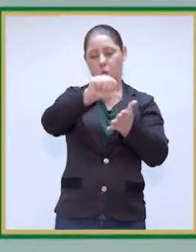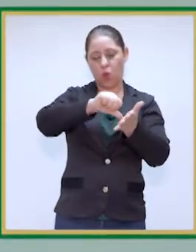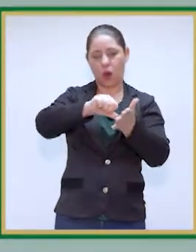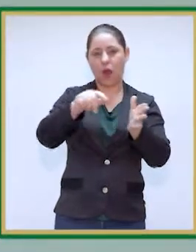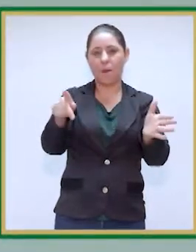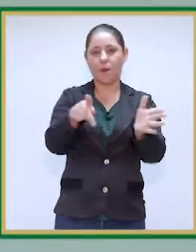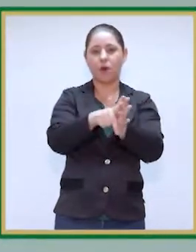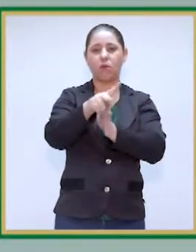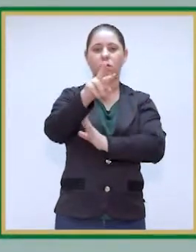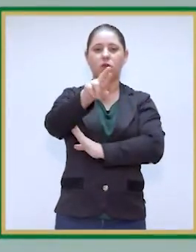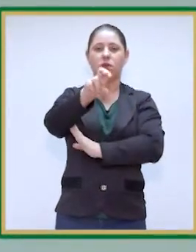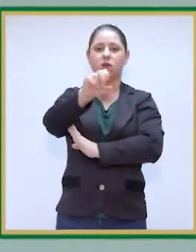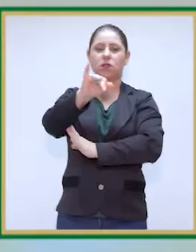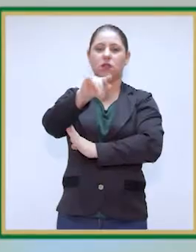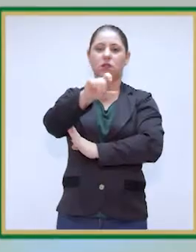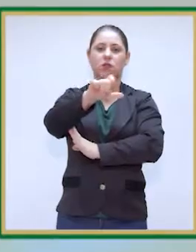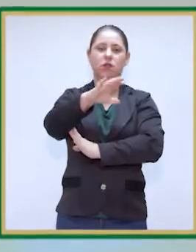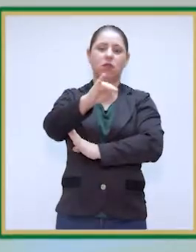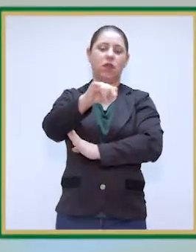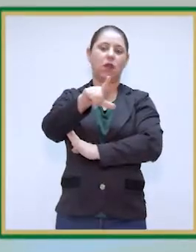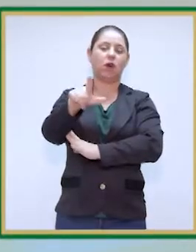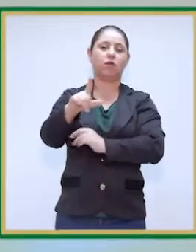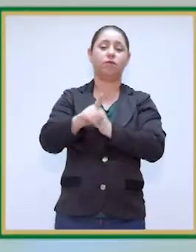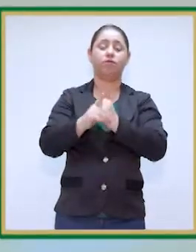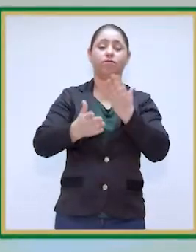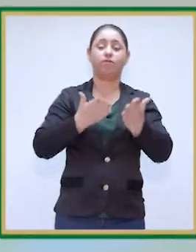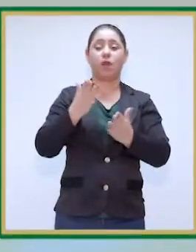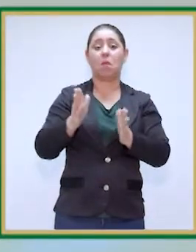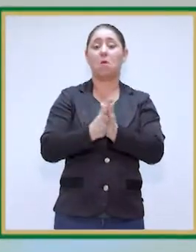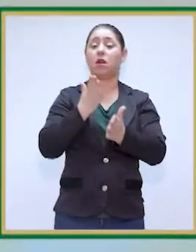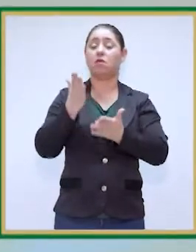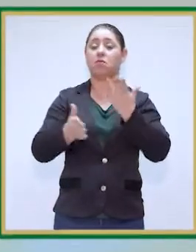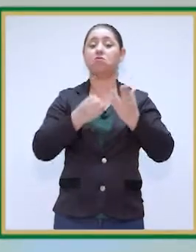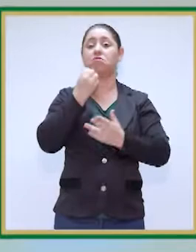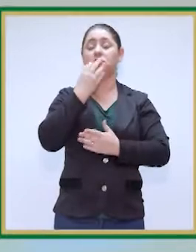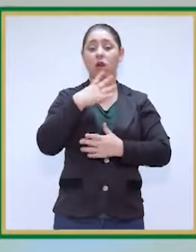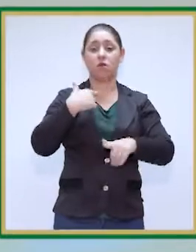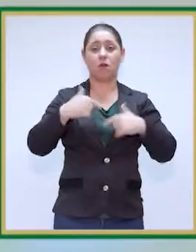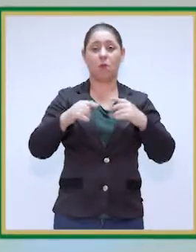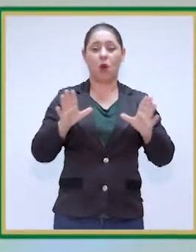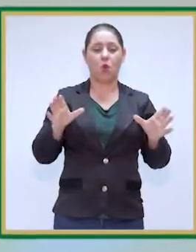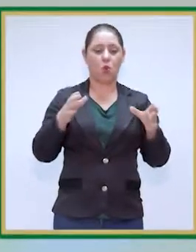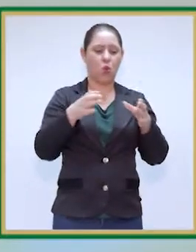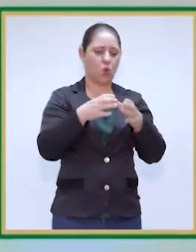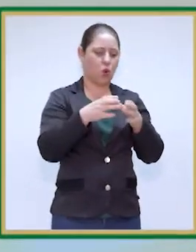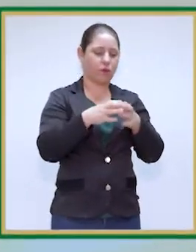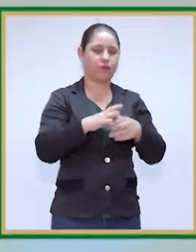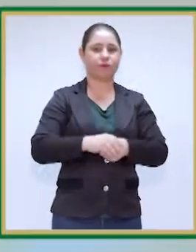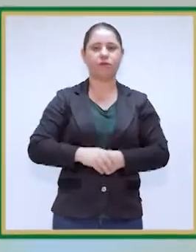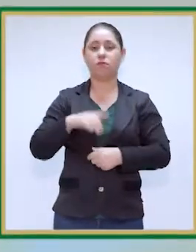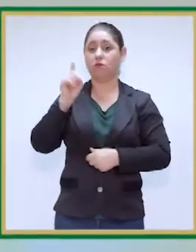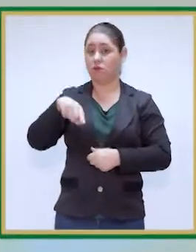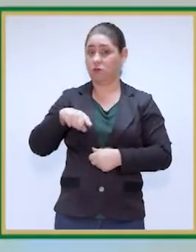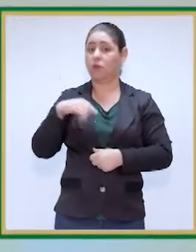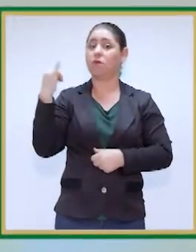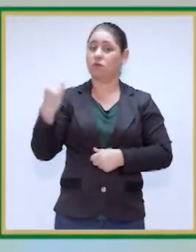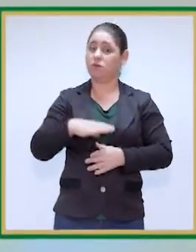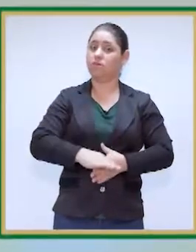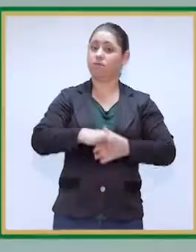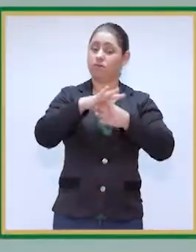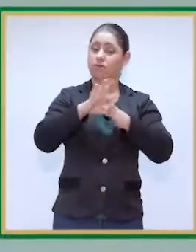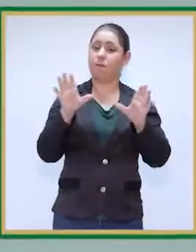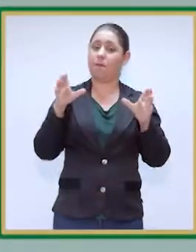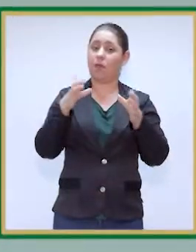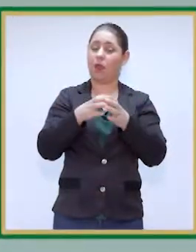chamado residencial terapêutico. Maravilha, bom, é o trabalho de toda uma equipe, né? É importante destacar isso,